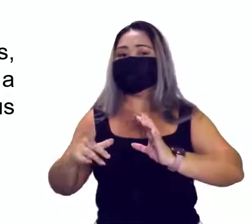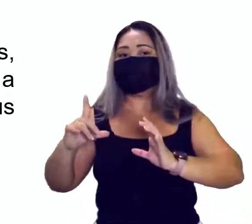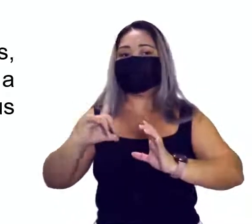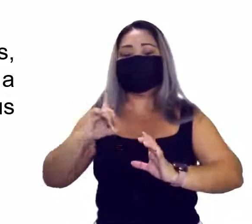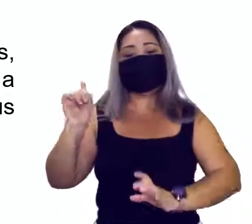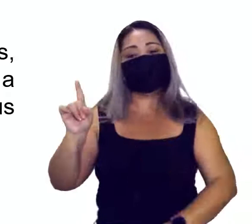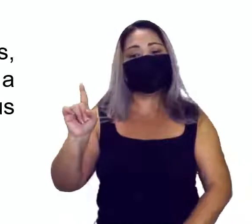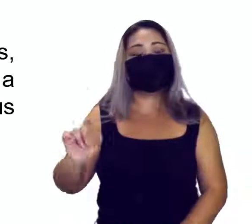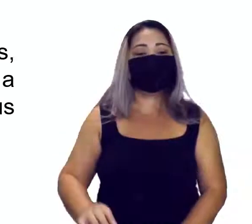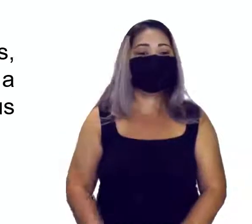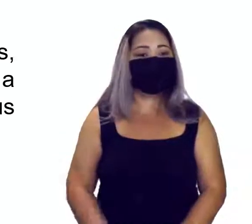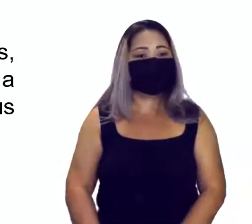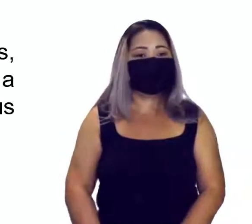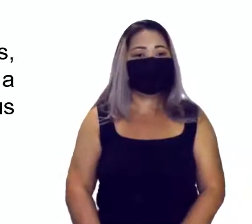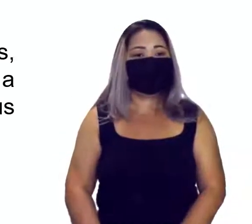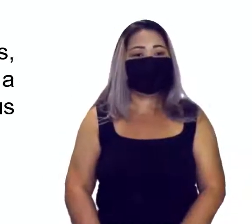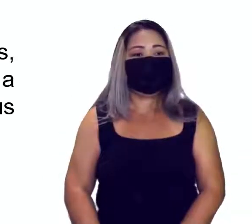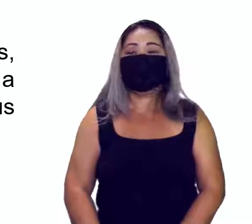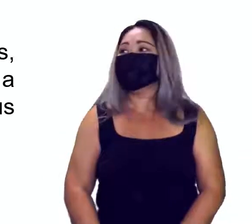do Apolo.